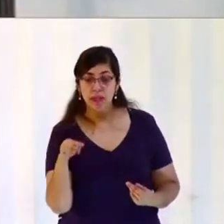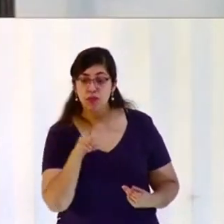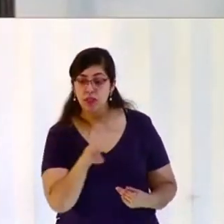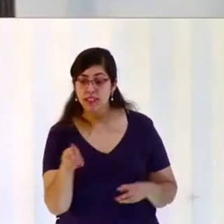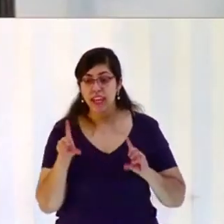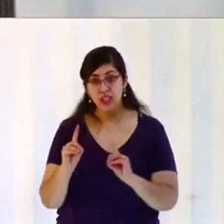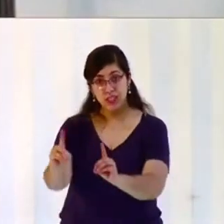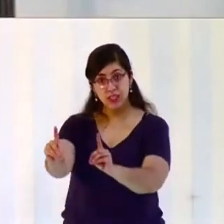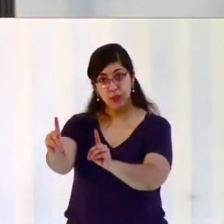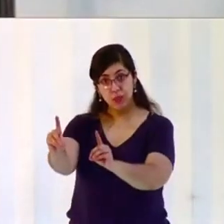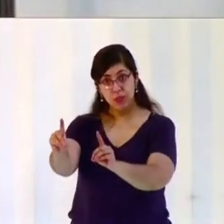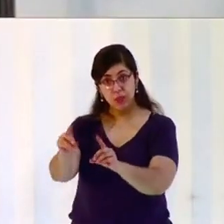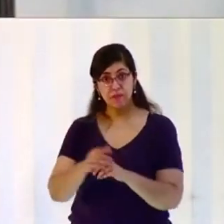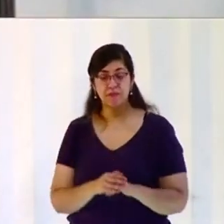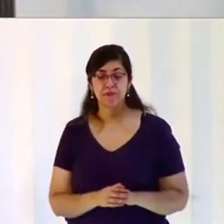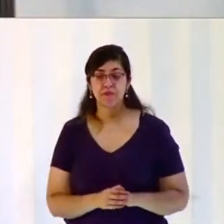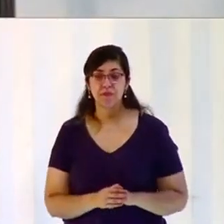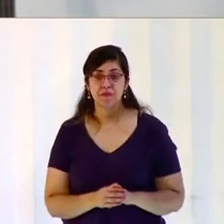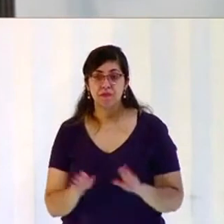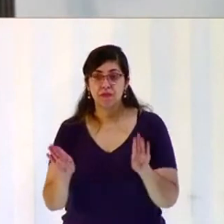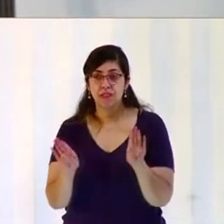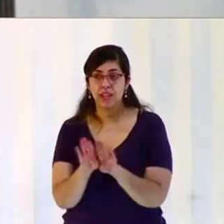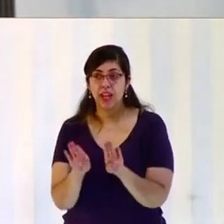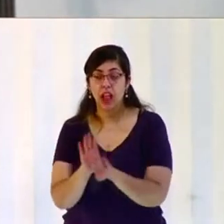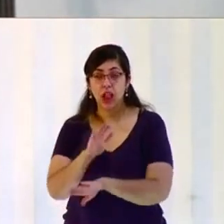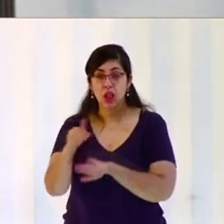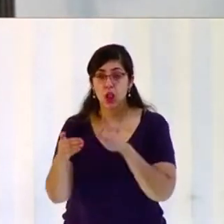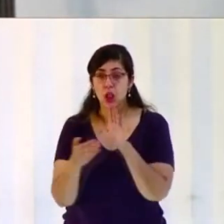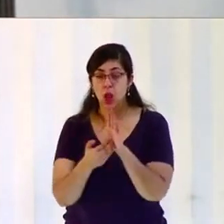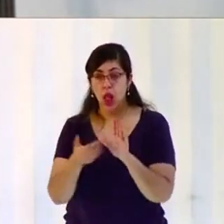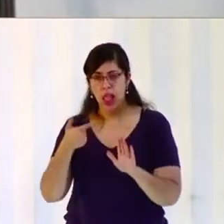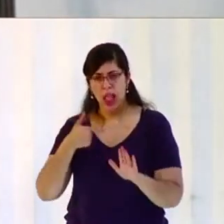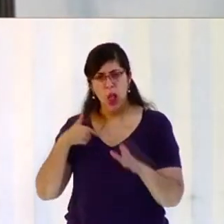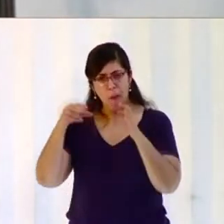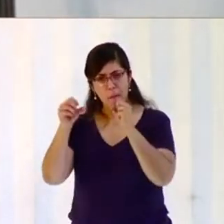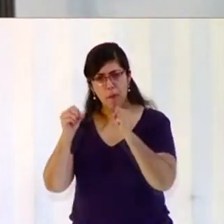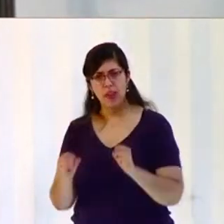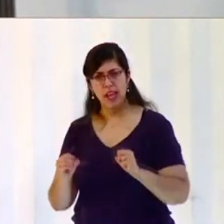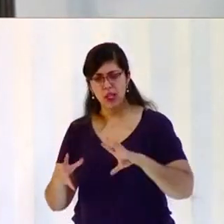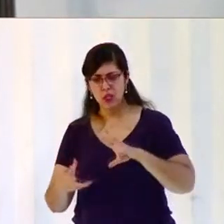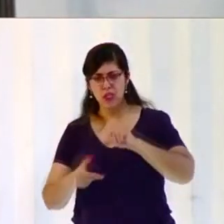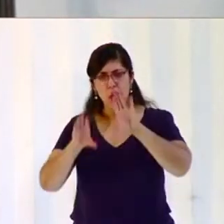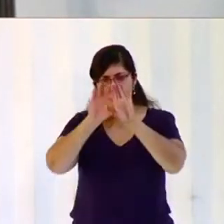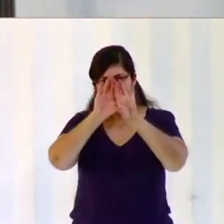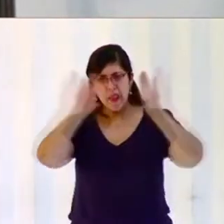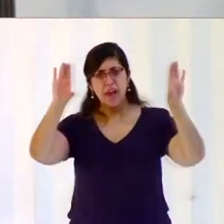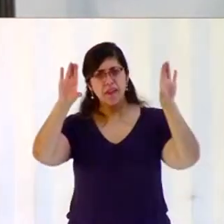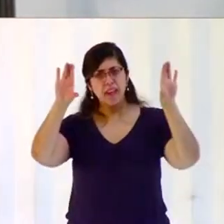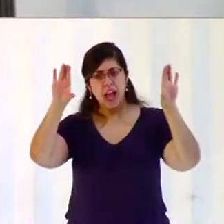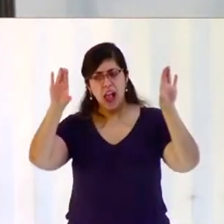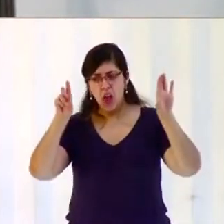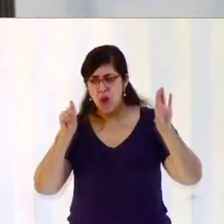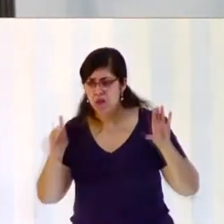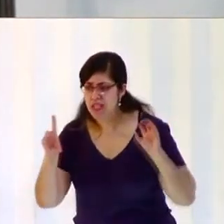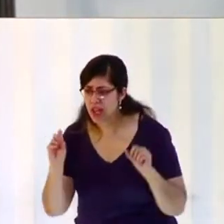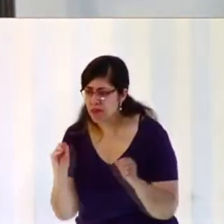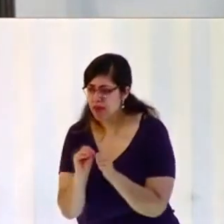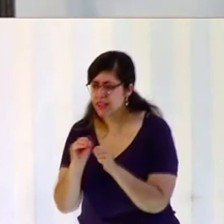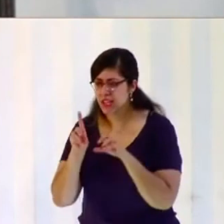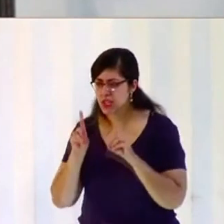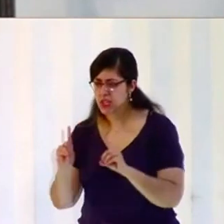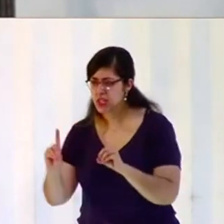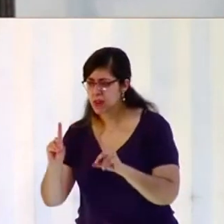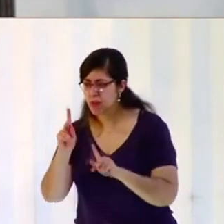também, da grande comissão, está escrito, toda autoridade me foi dada nos céus e na terra. Portanto, indo, fazei discípulos de todas